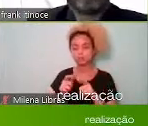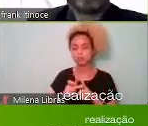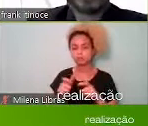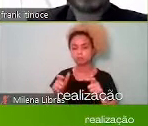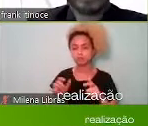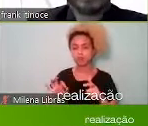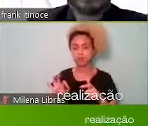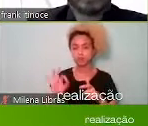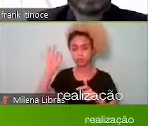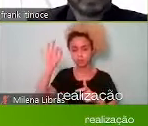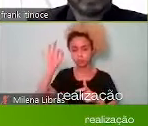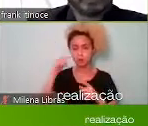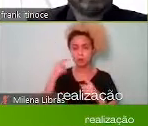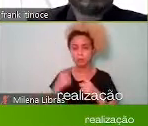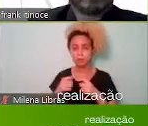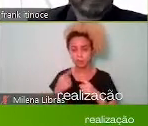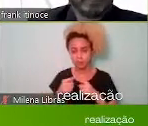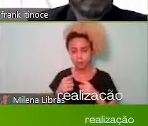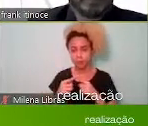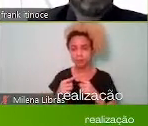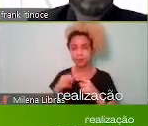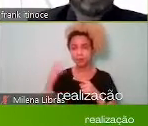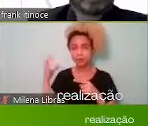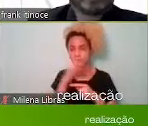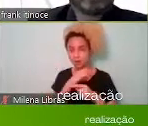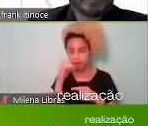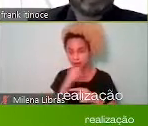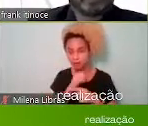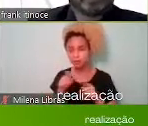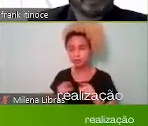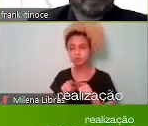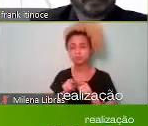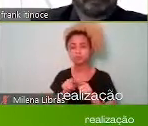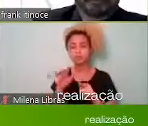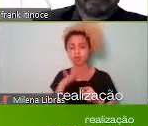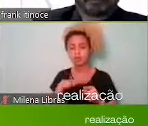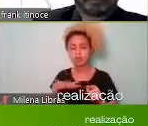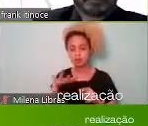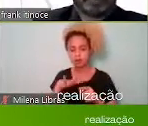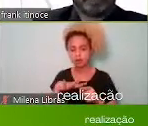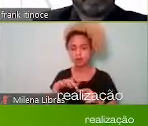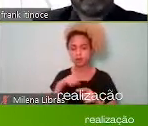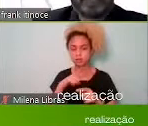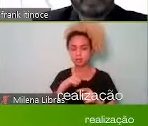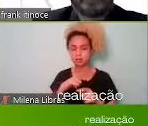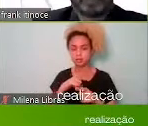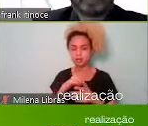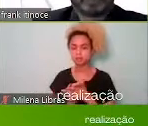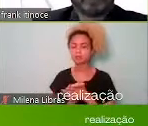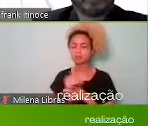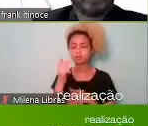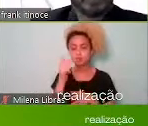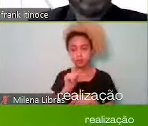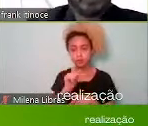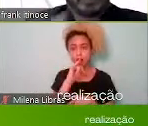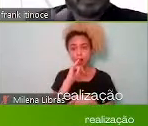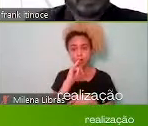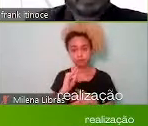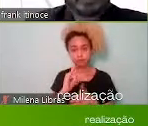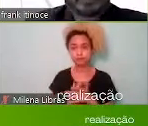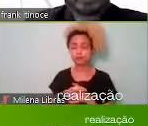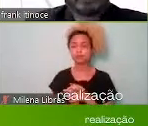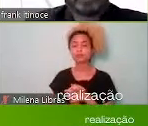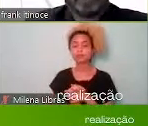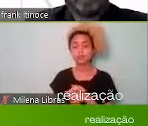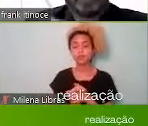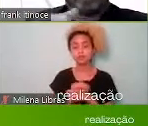vai impactar nas saídas de emergência, e a regularização de áreas existentes. Novamente, frisando,